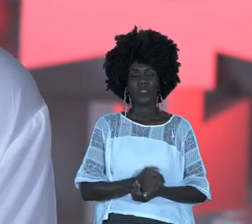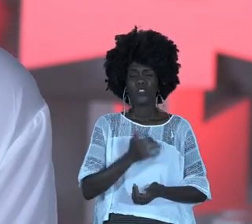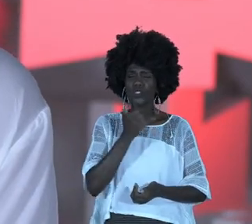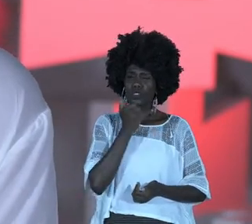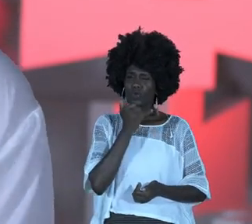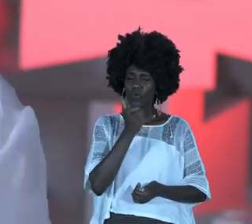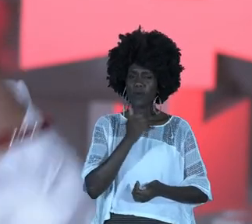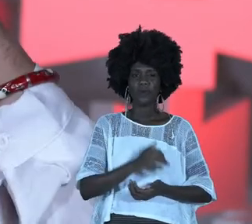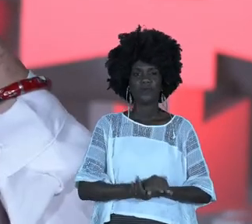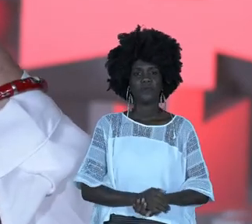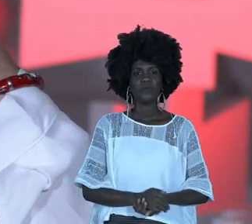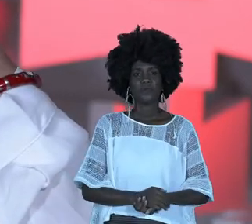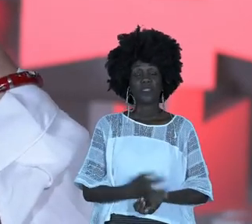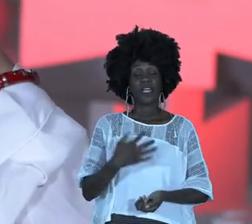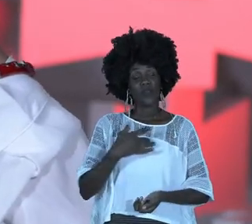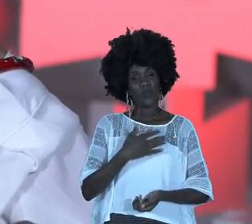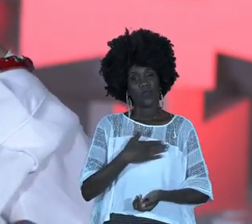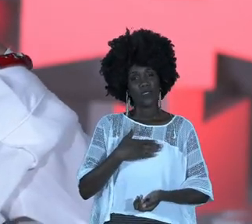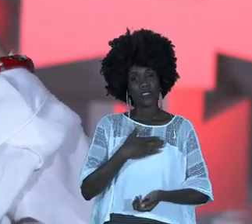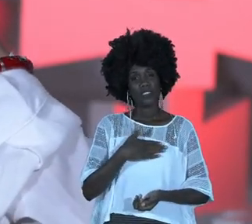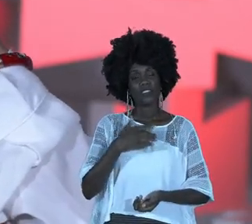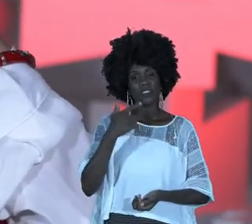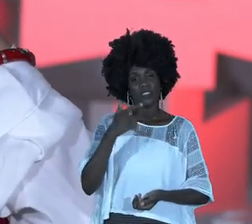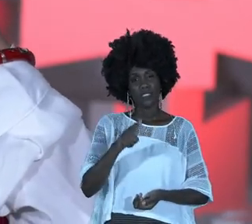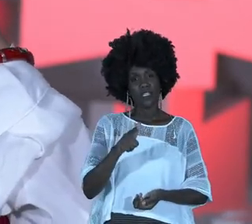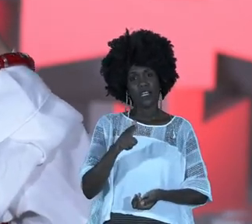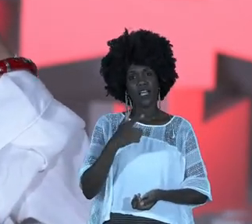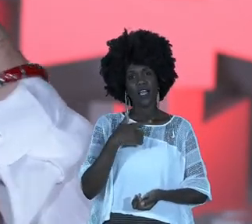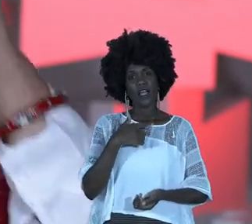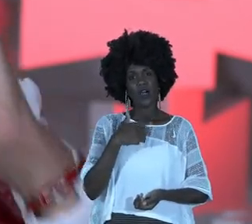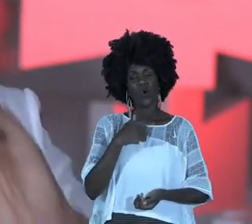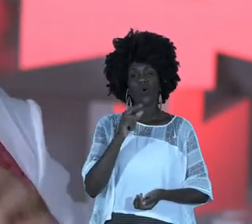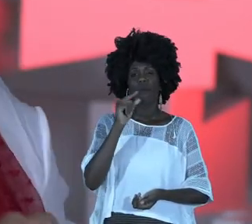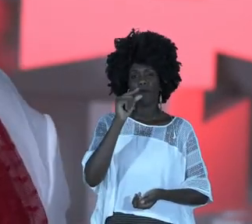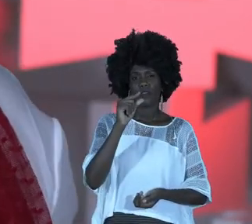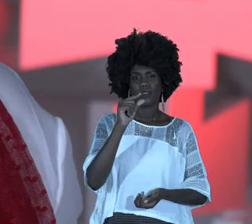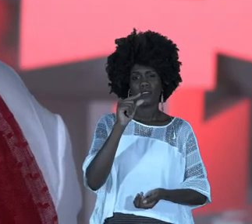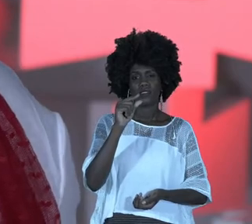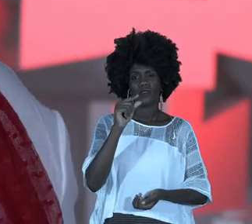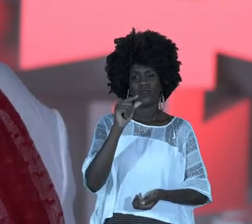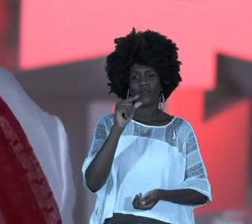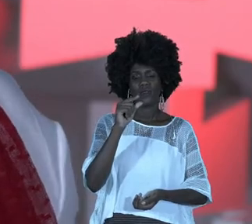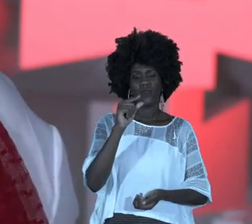Desculpa. Então, eu gostaria, gente, de novo, de soltar um pedacinho